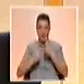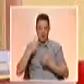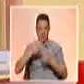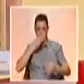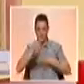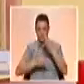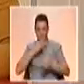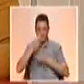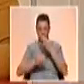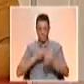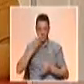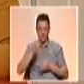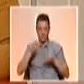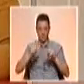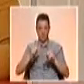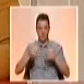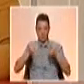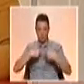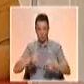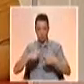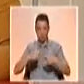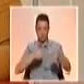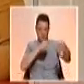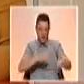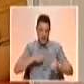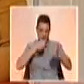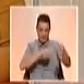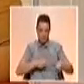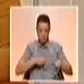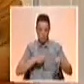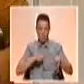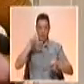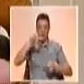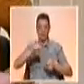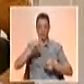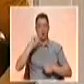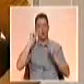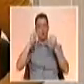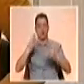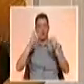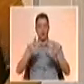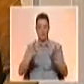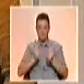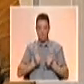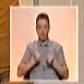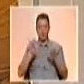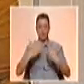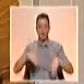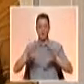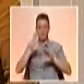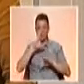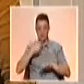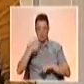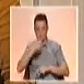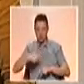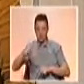a falar muito do consumo na agricultura e depois estamos a dizer às pessoas, ok, têm que poupar. E depois então, mas se nós só